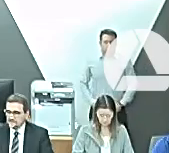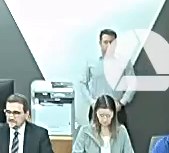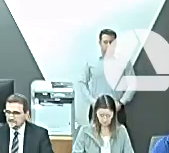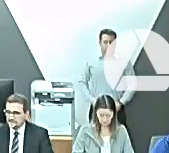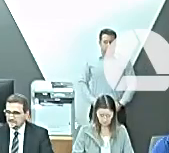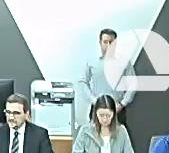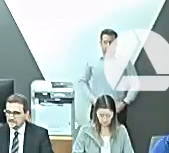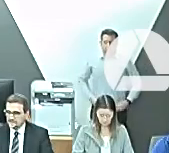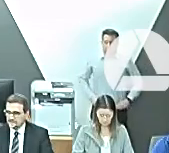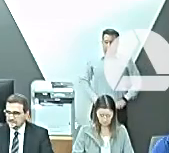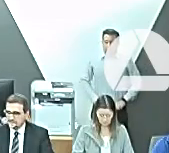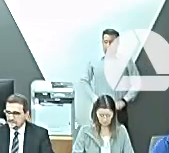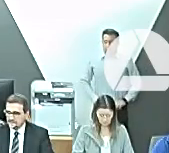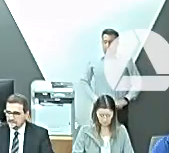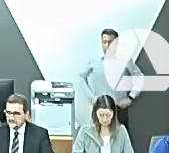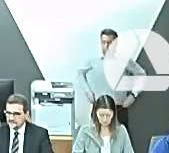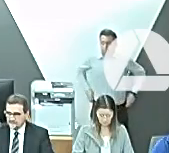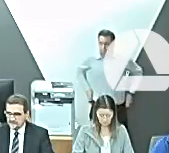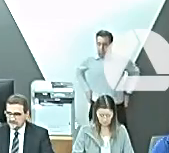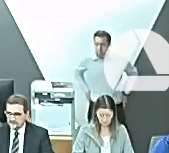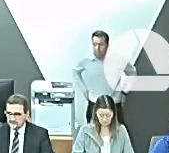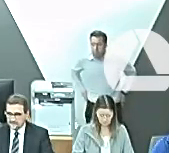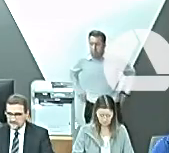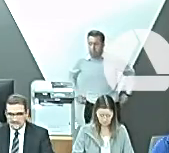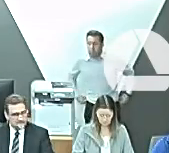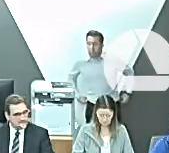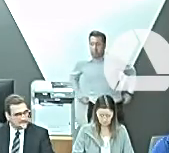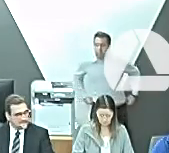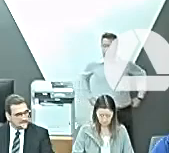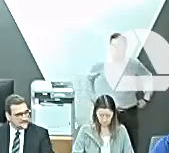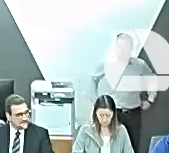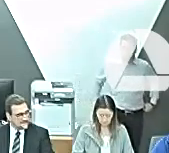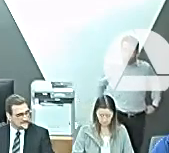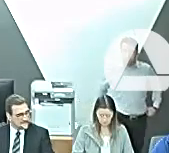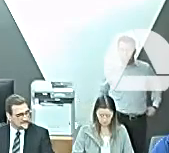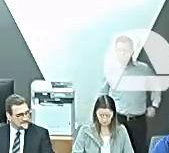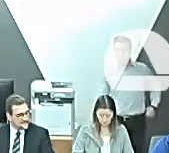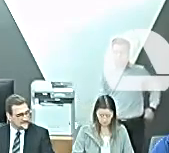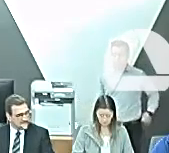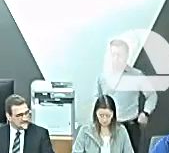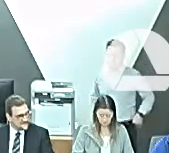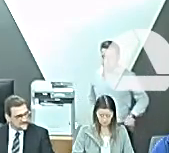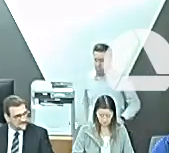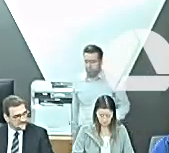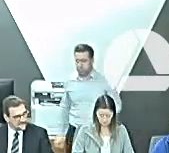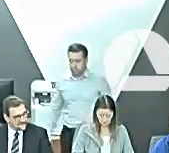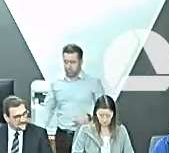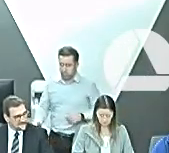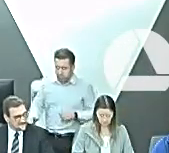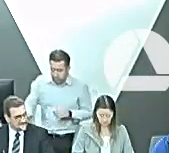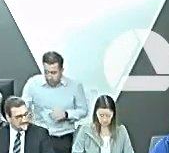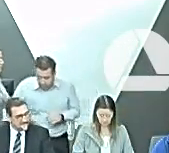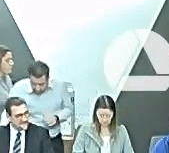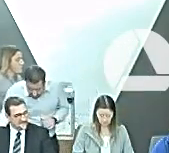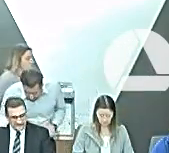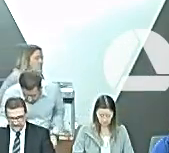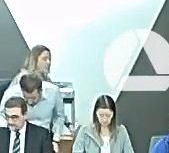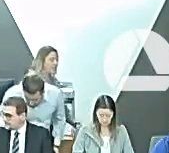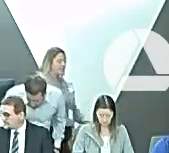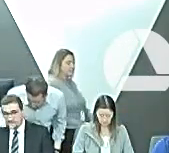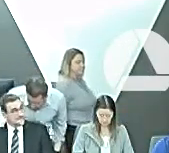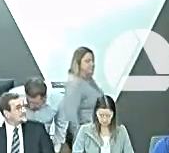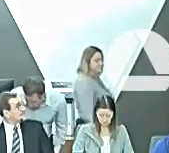quanto tempo será expedido a carteira funcional tentar na lei qual é a autoridade que vai pedir ao secretário